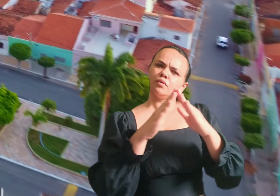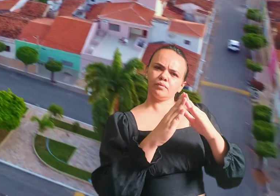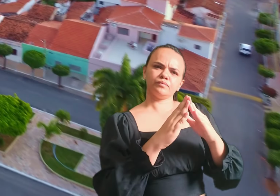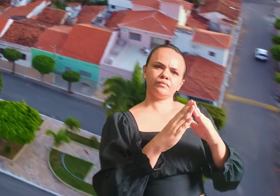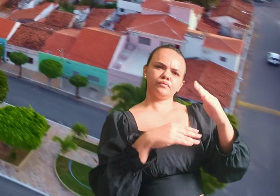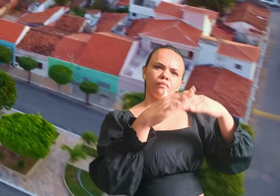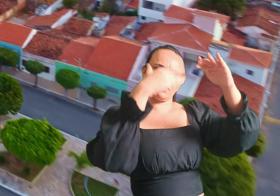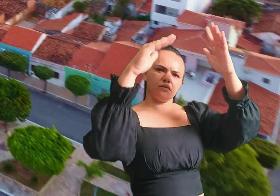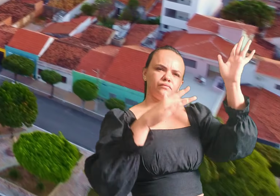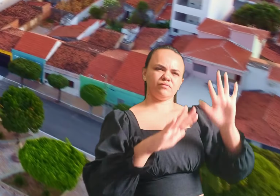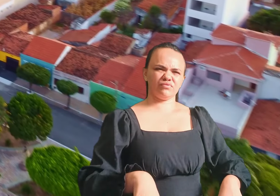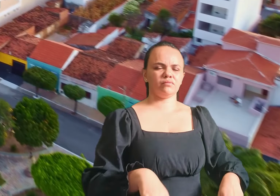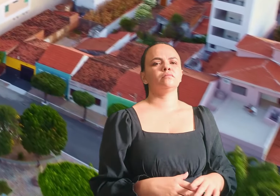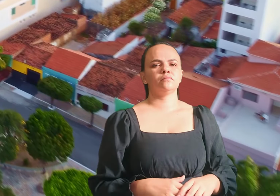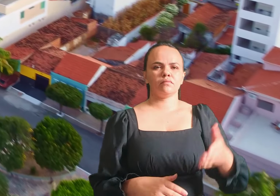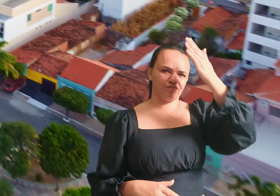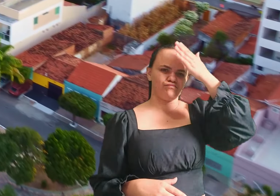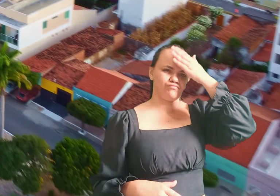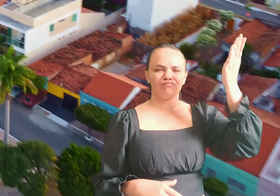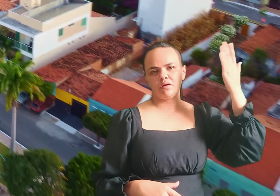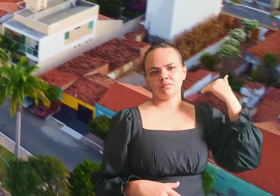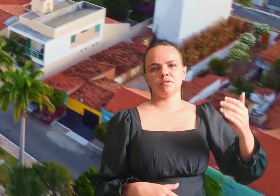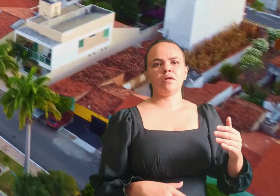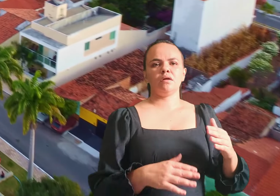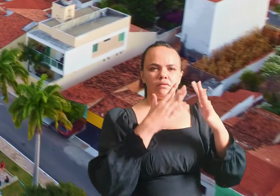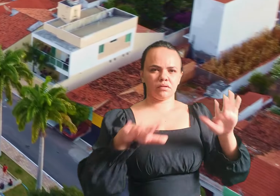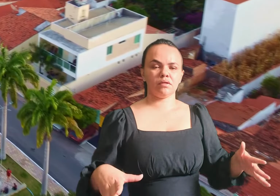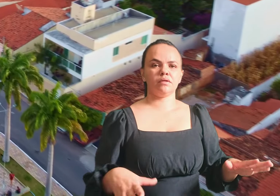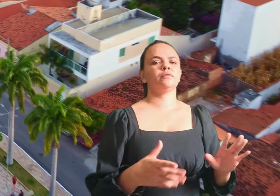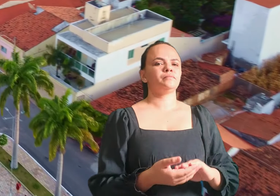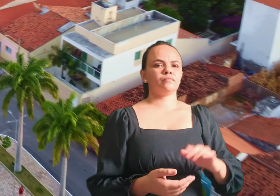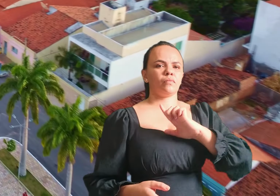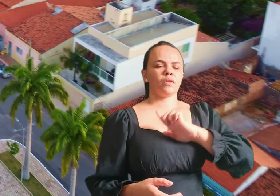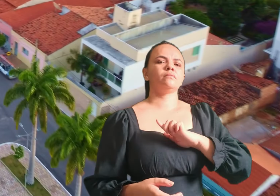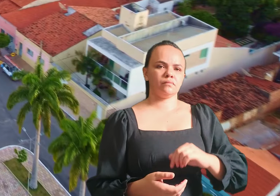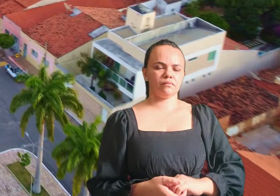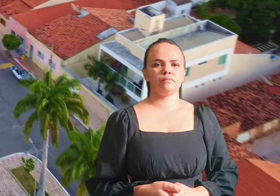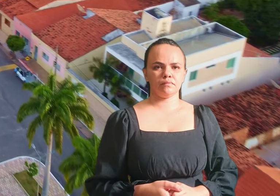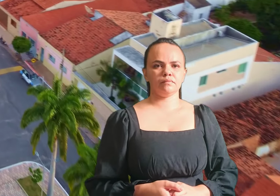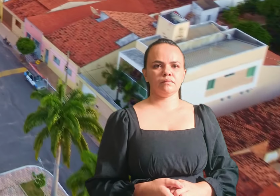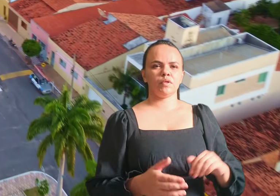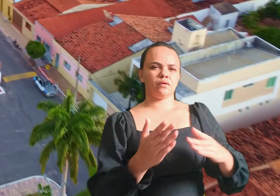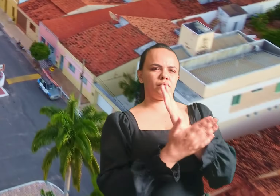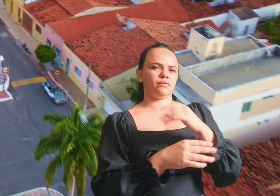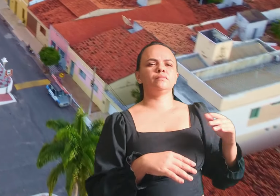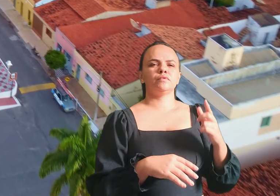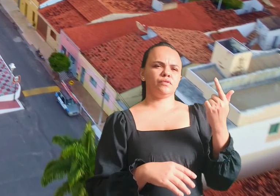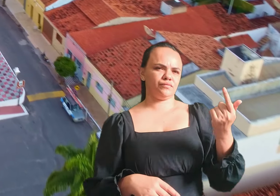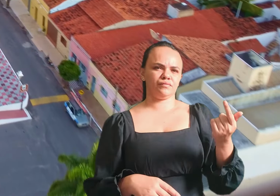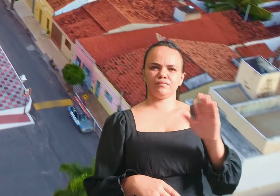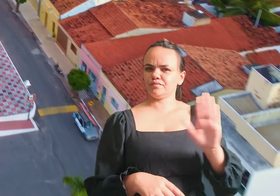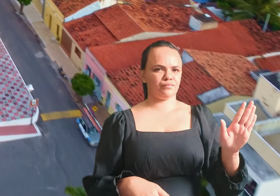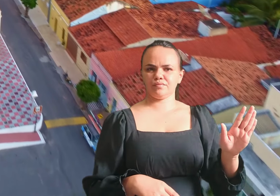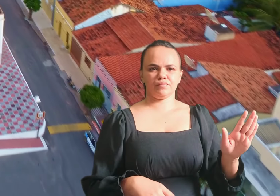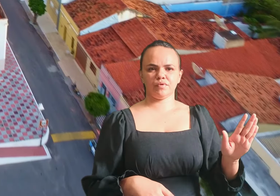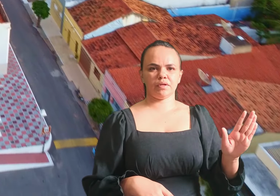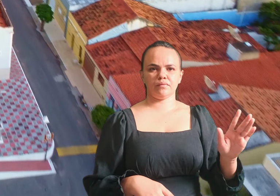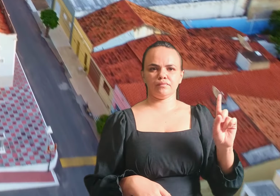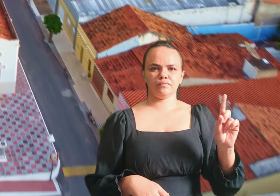tempo atrás sabe disso eh E então a entrada era por lá só tinha essa entrada não os